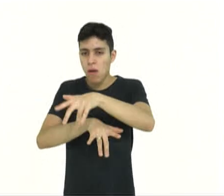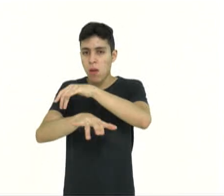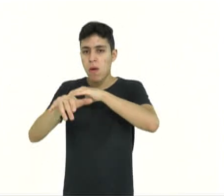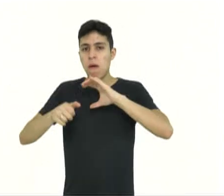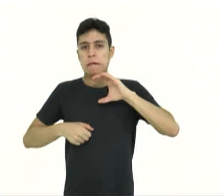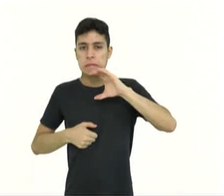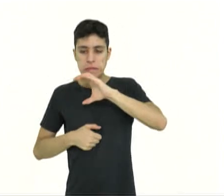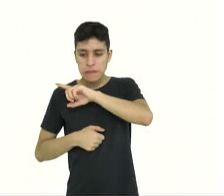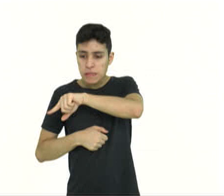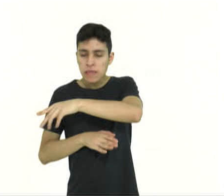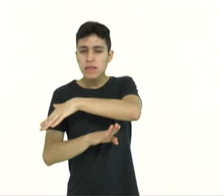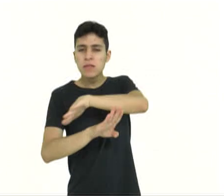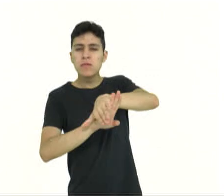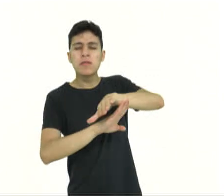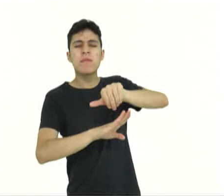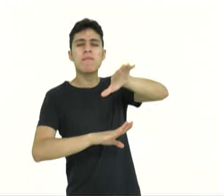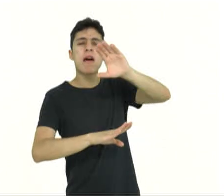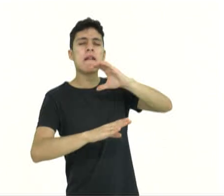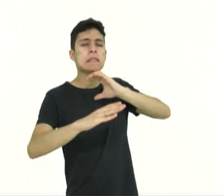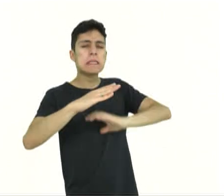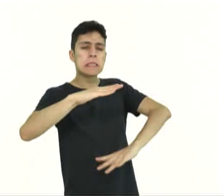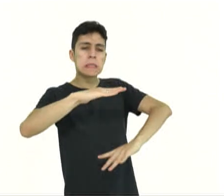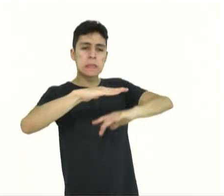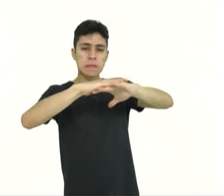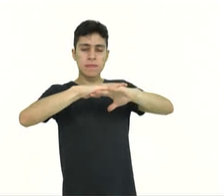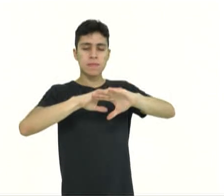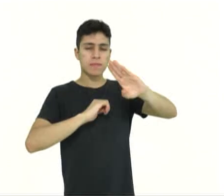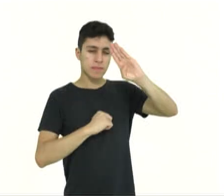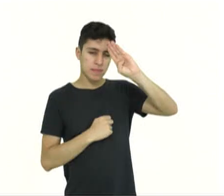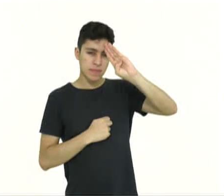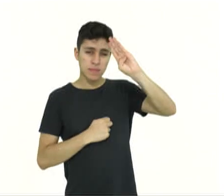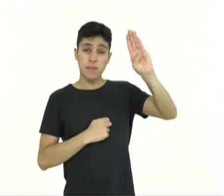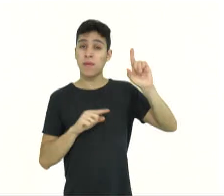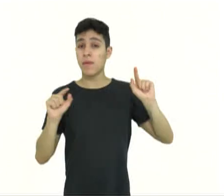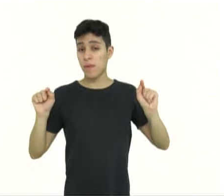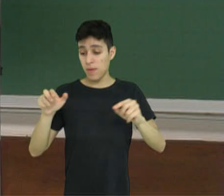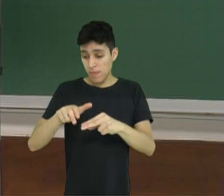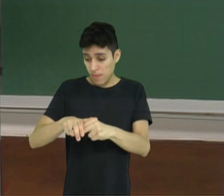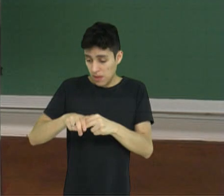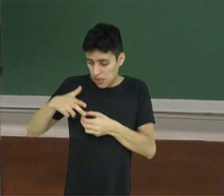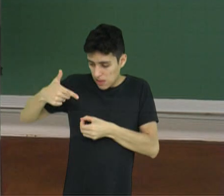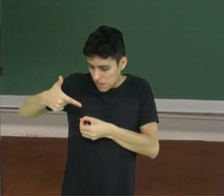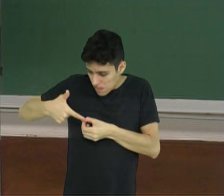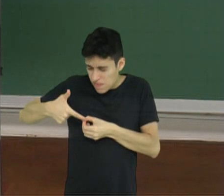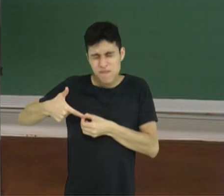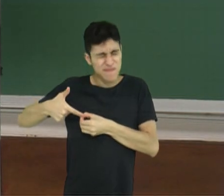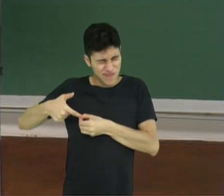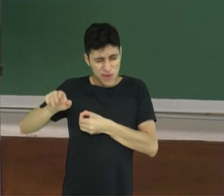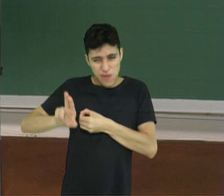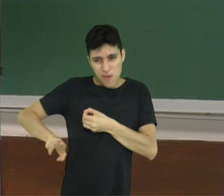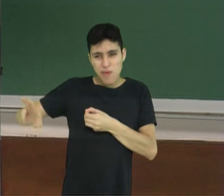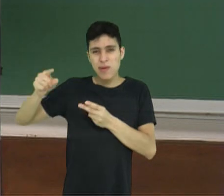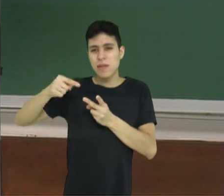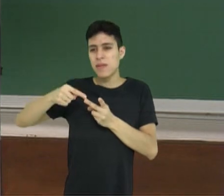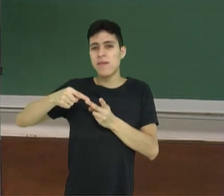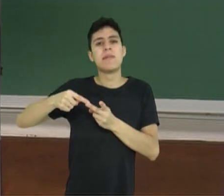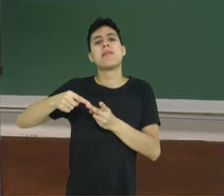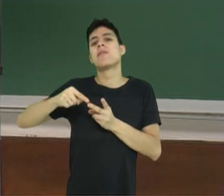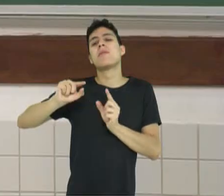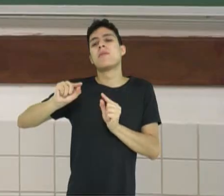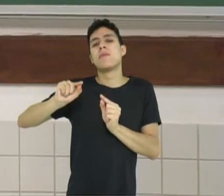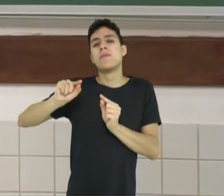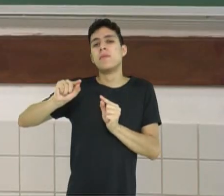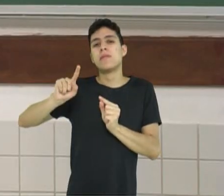estufa, especialmente a queima de combustíveis fósseis e mudanças no uso da terra, como o desmatamento. Bingo para quem colocou